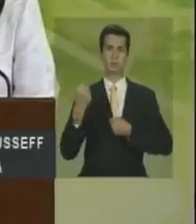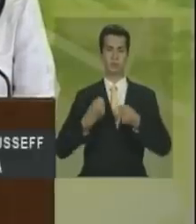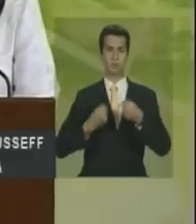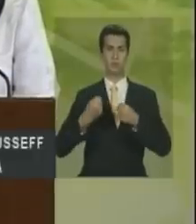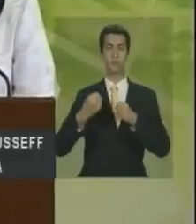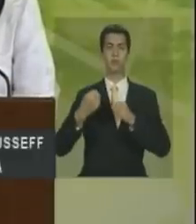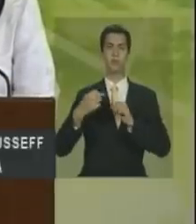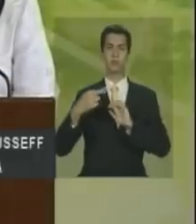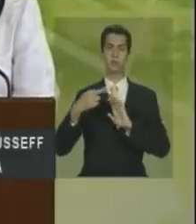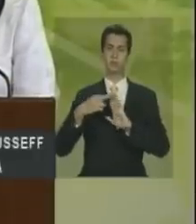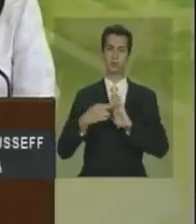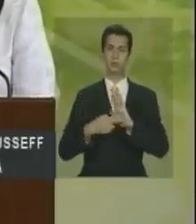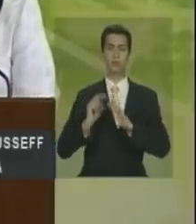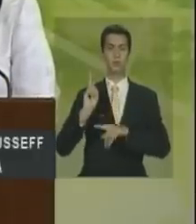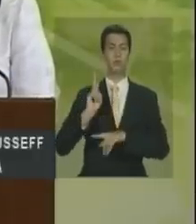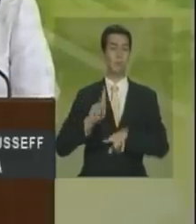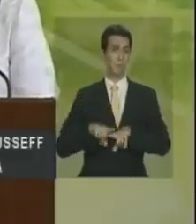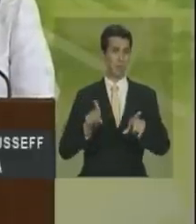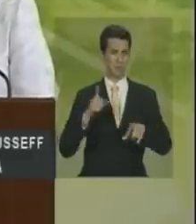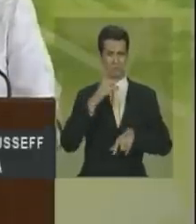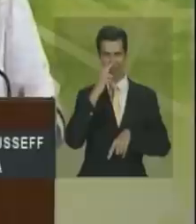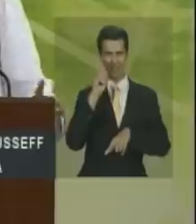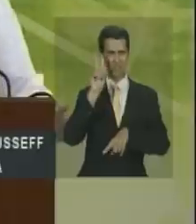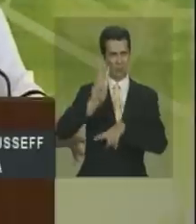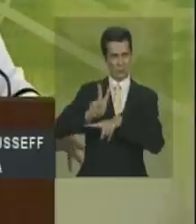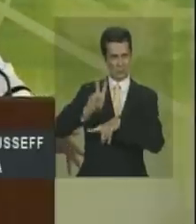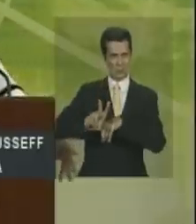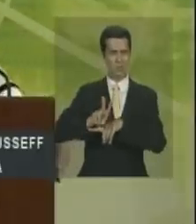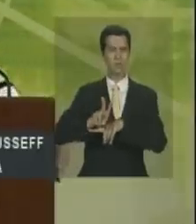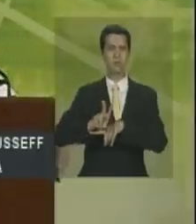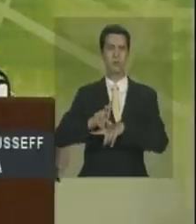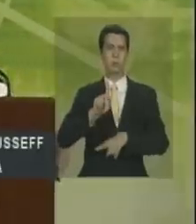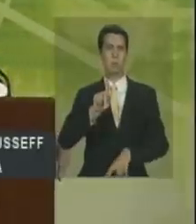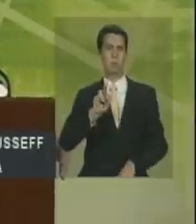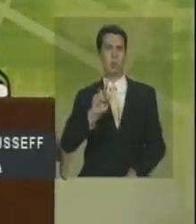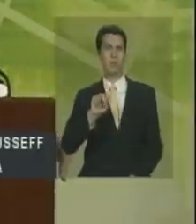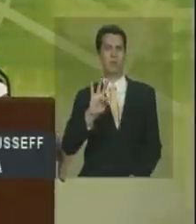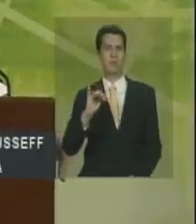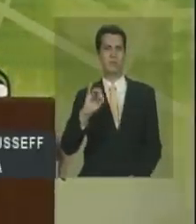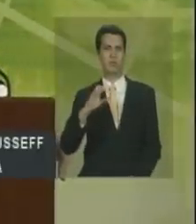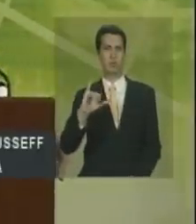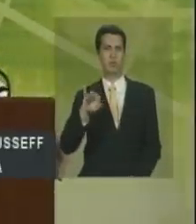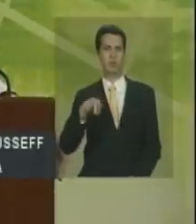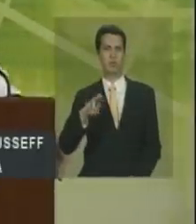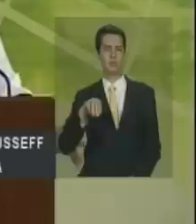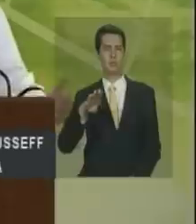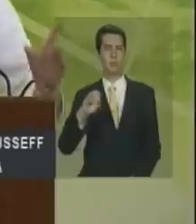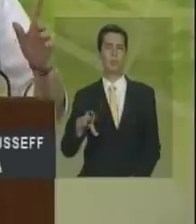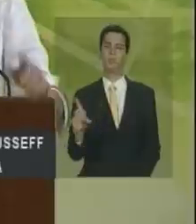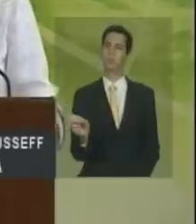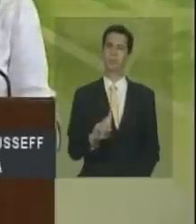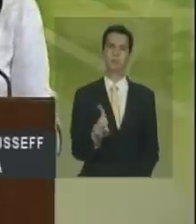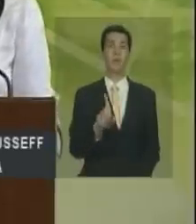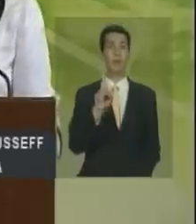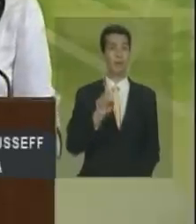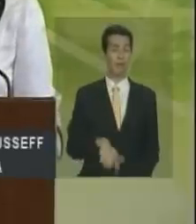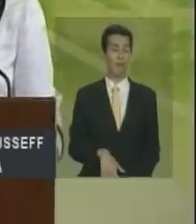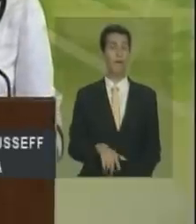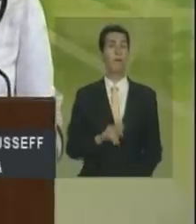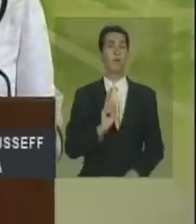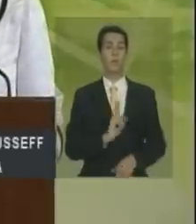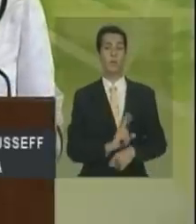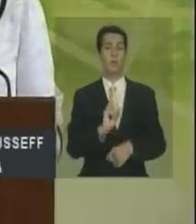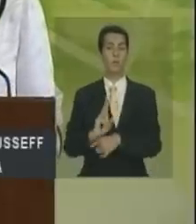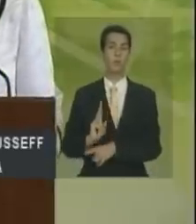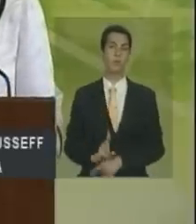de protecionismo, mas de defesa comercial, que é radicalmente diferente. Defesa